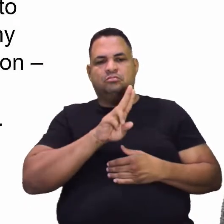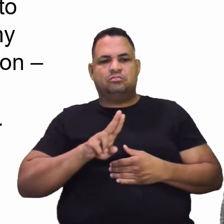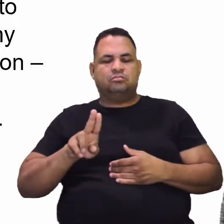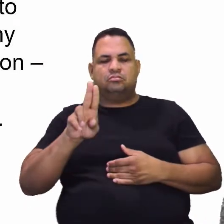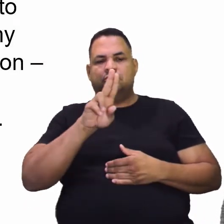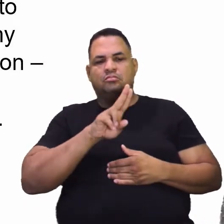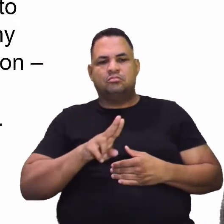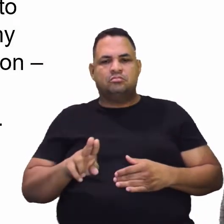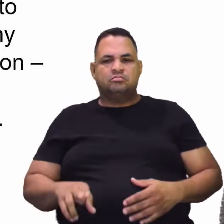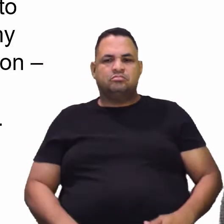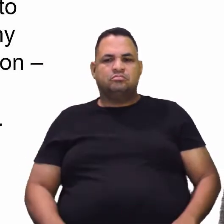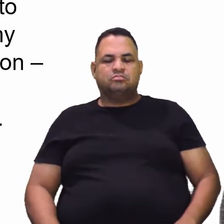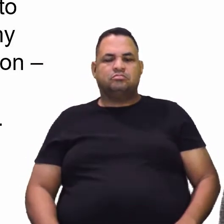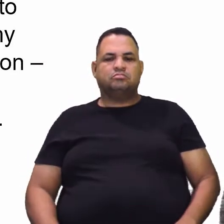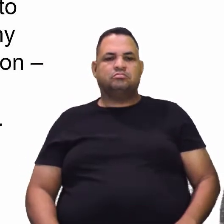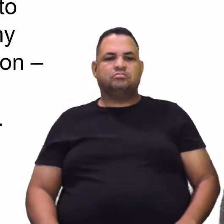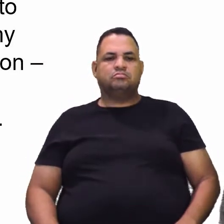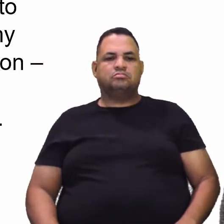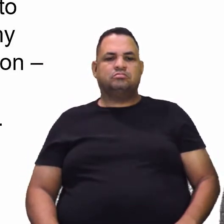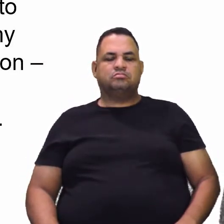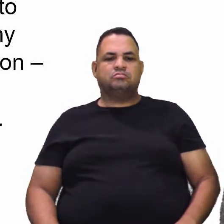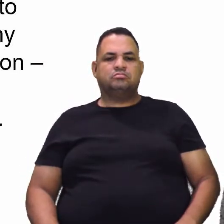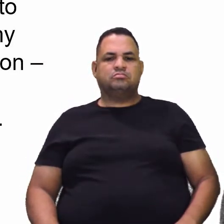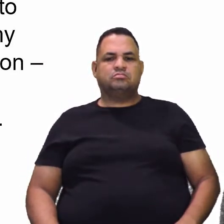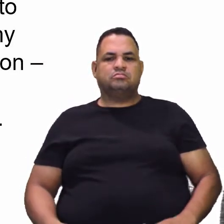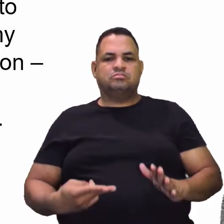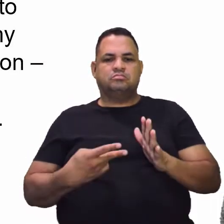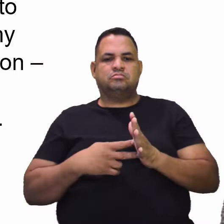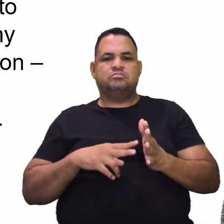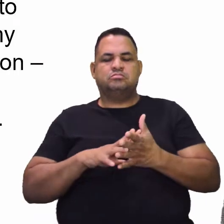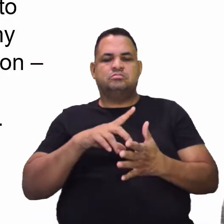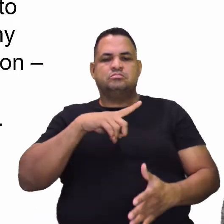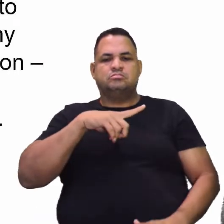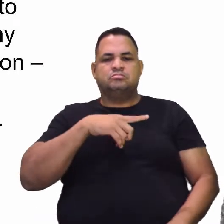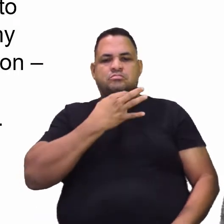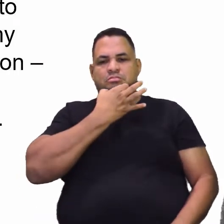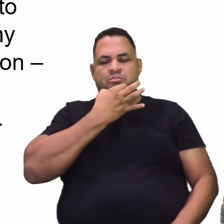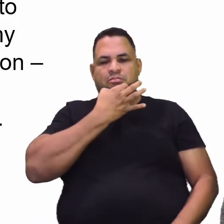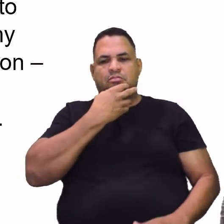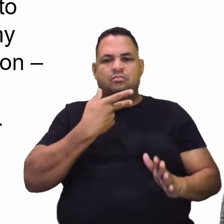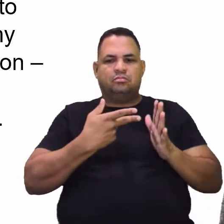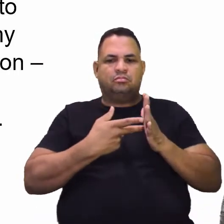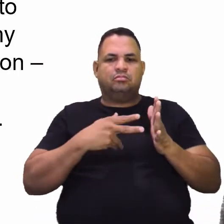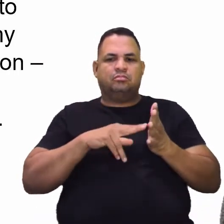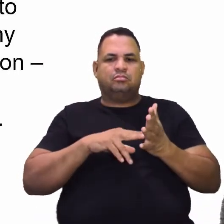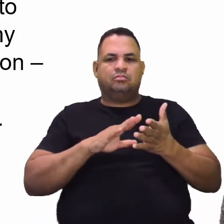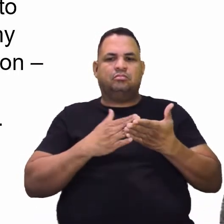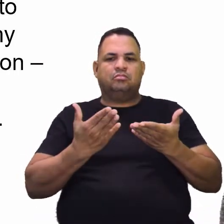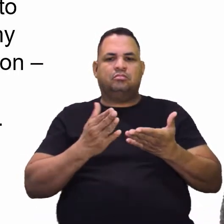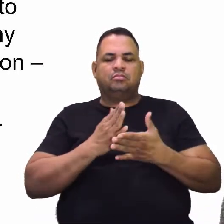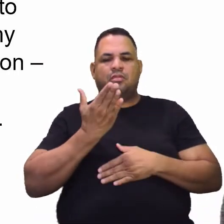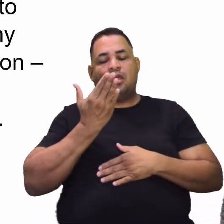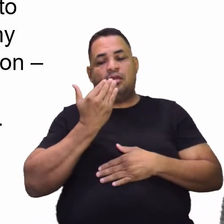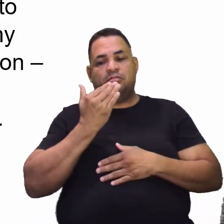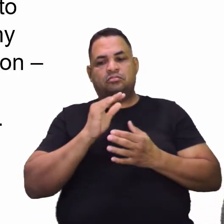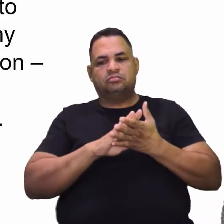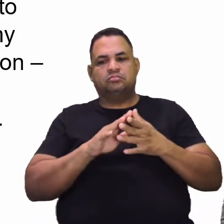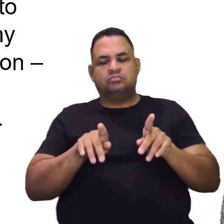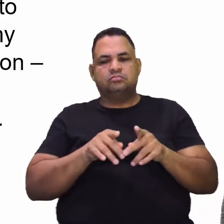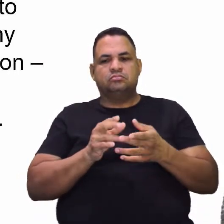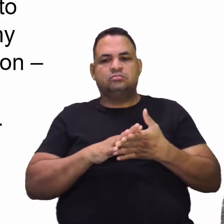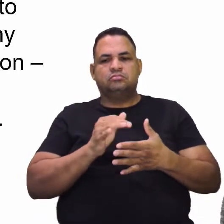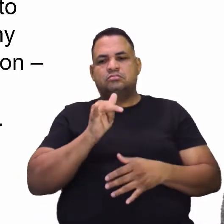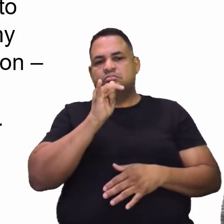usa a palavra have. Então, have, que significa ter em inglês, ele também vai significar sobre essa questão de se alimentar.